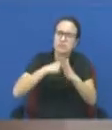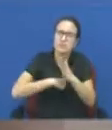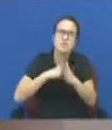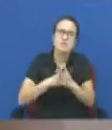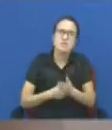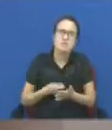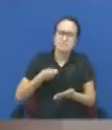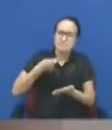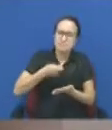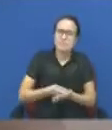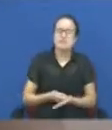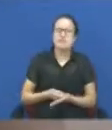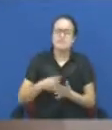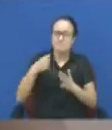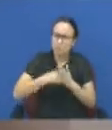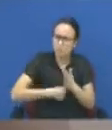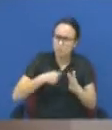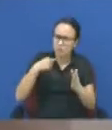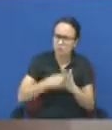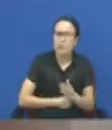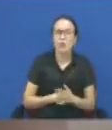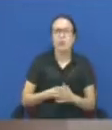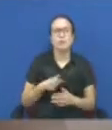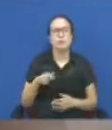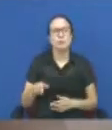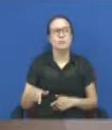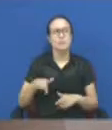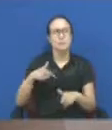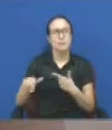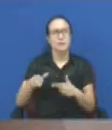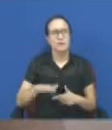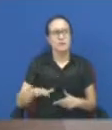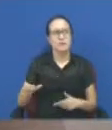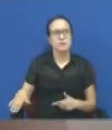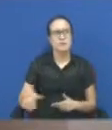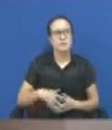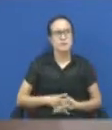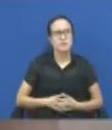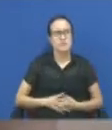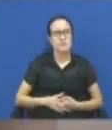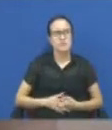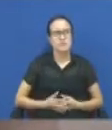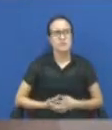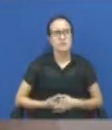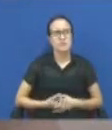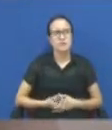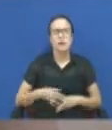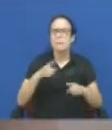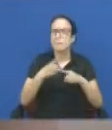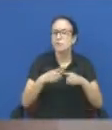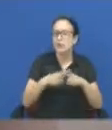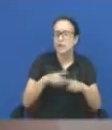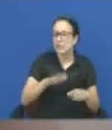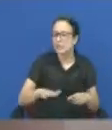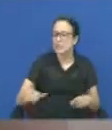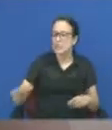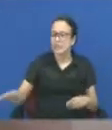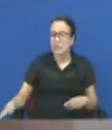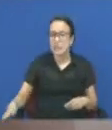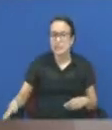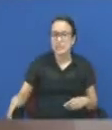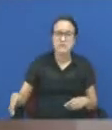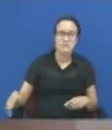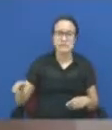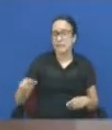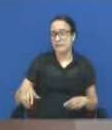porque a gente, como professora, vê o desgaste que nós temos dentro da sala de aula. por uma criança não ter tido a infância correta, por ela